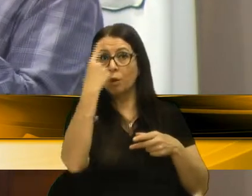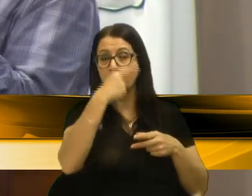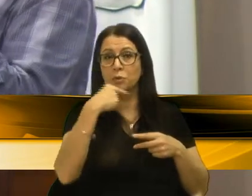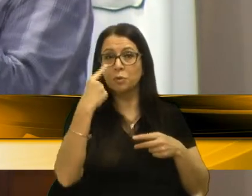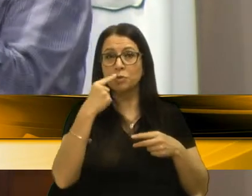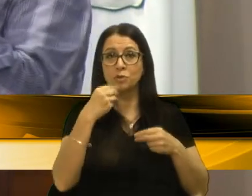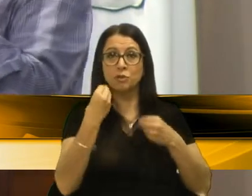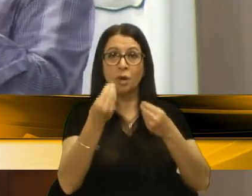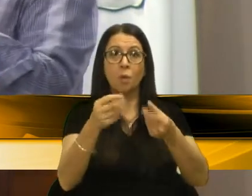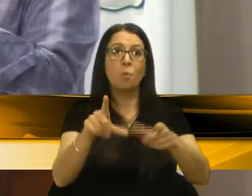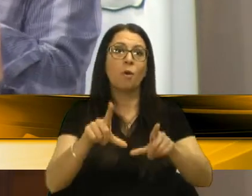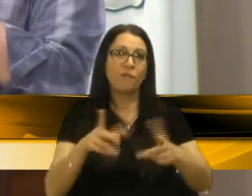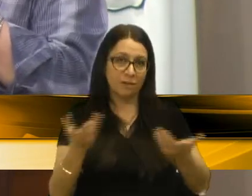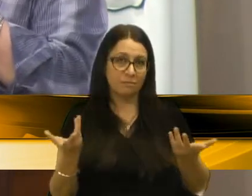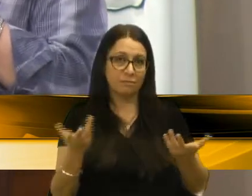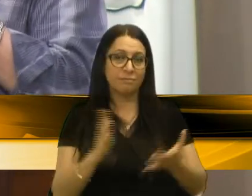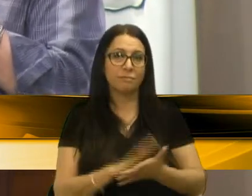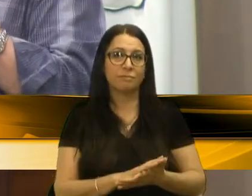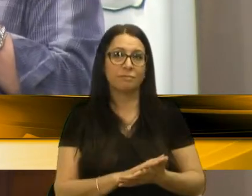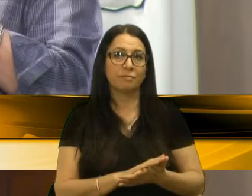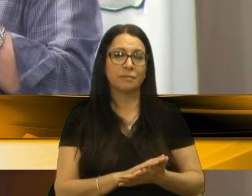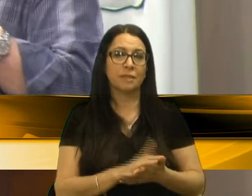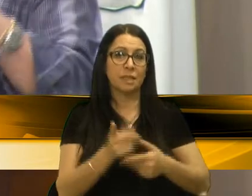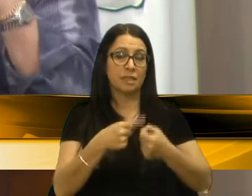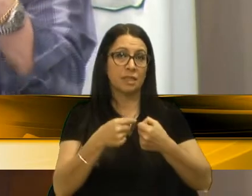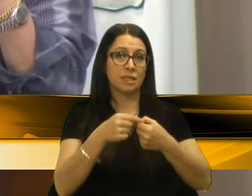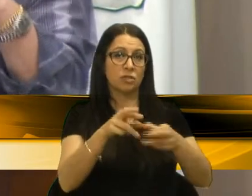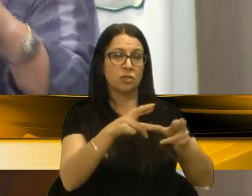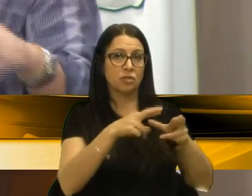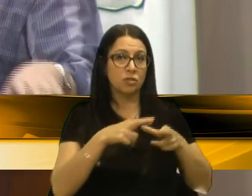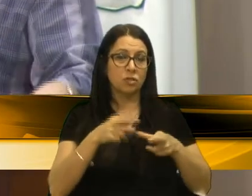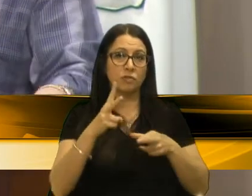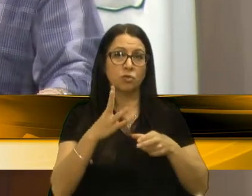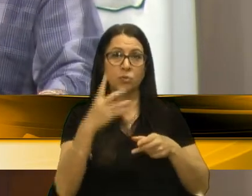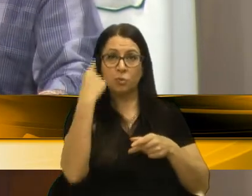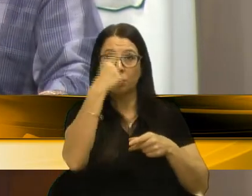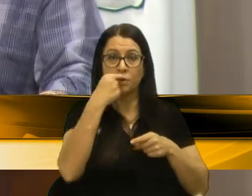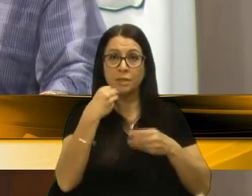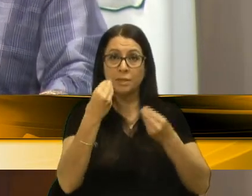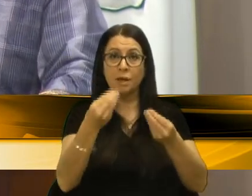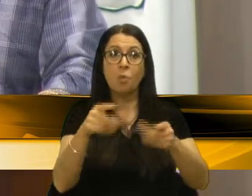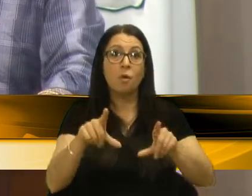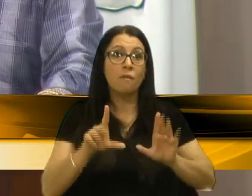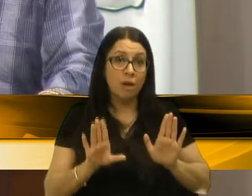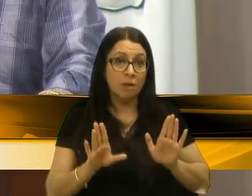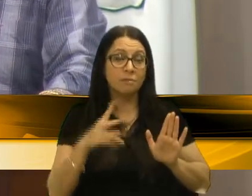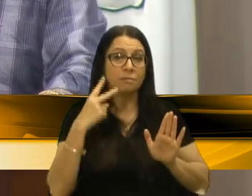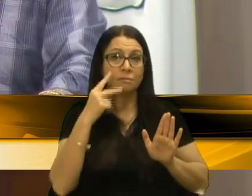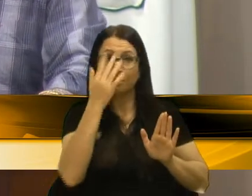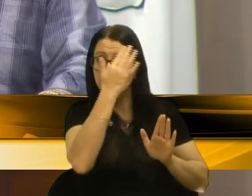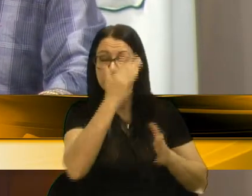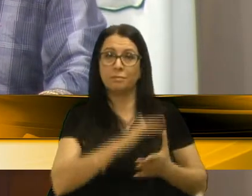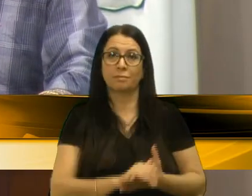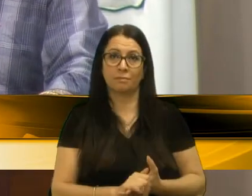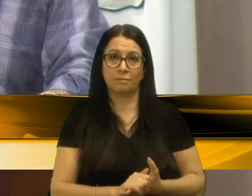alvará. Nós temos cidades na região que em 24 horas fornecem o alvará, vereadora de lá.